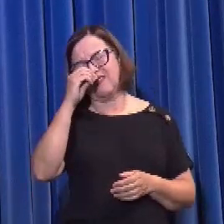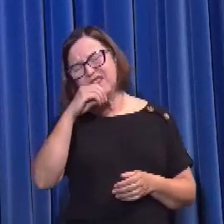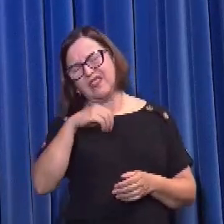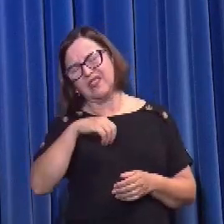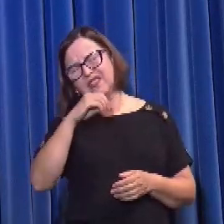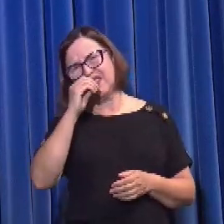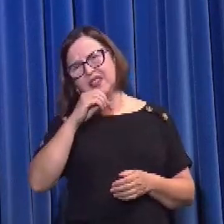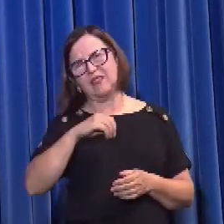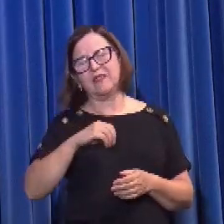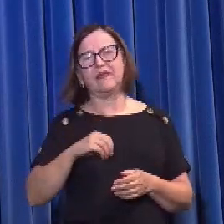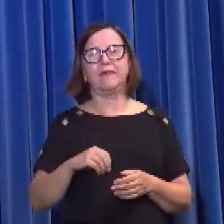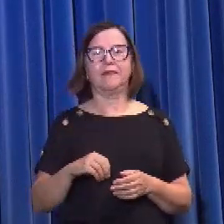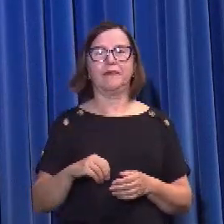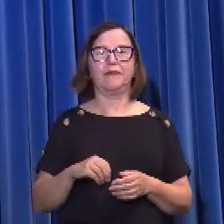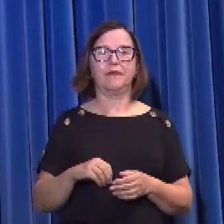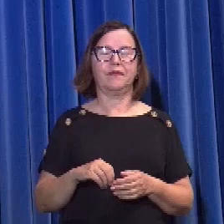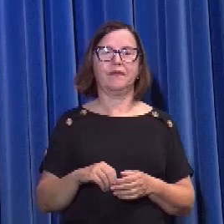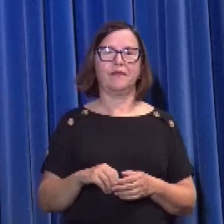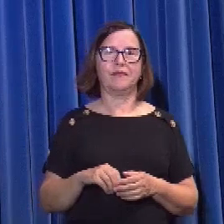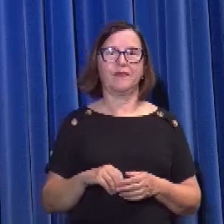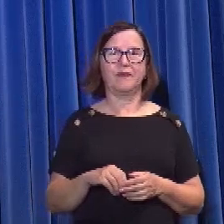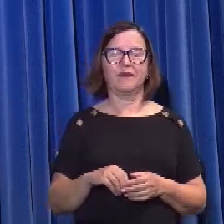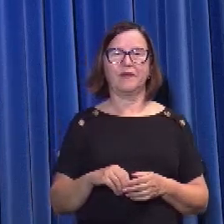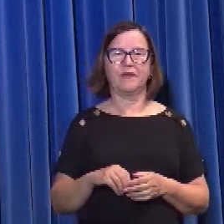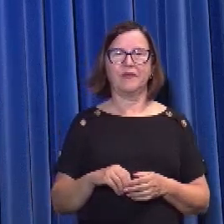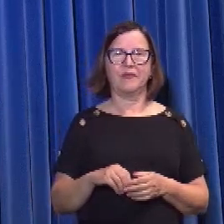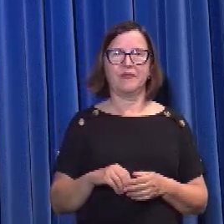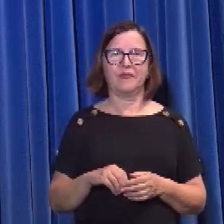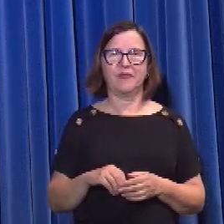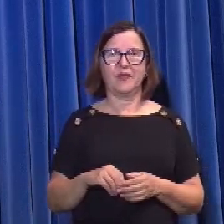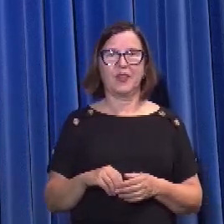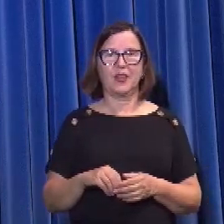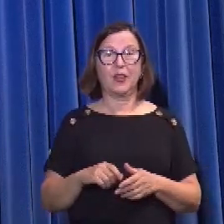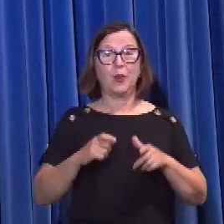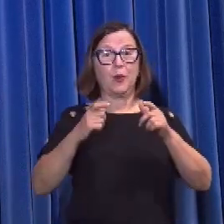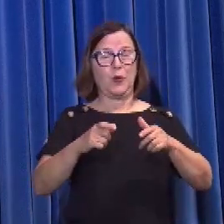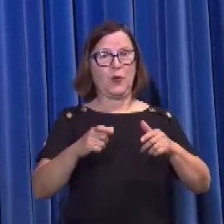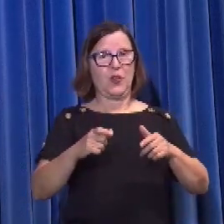abatido. O significado é colocado em lugar inferior.